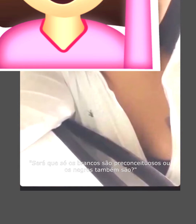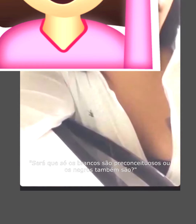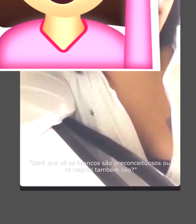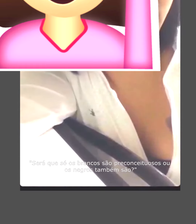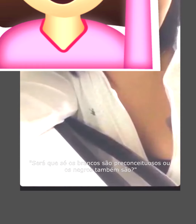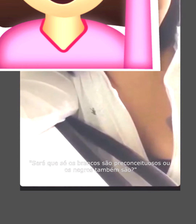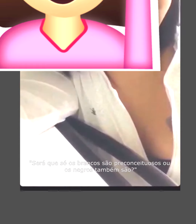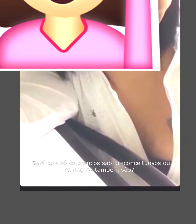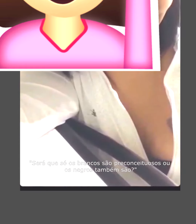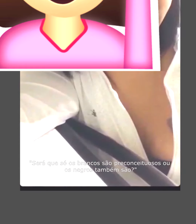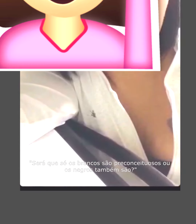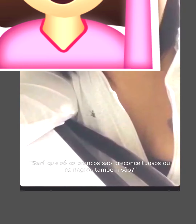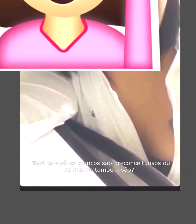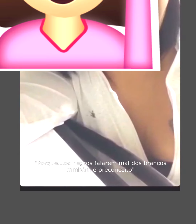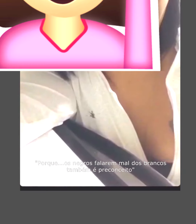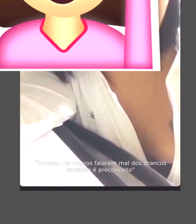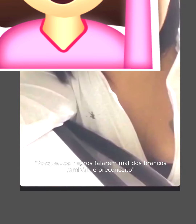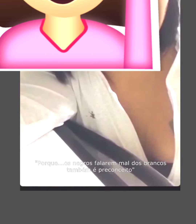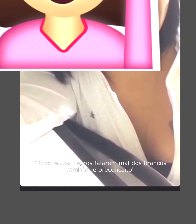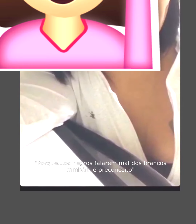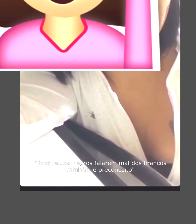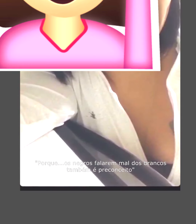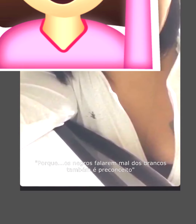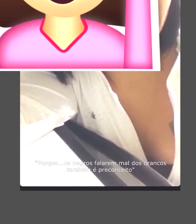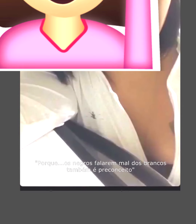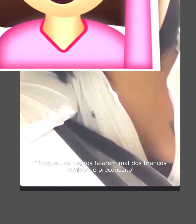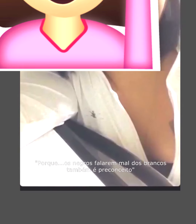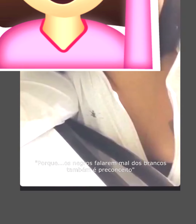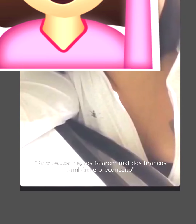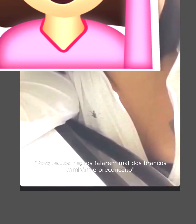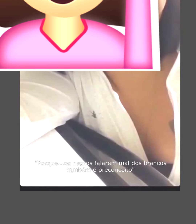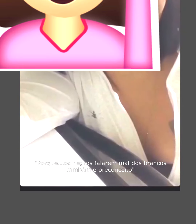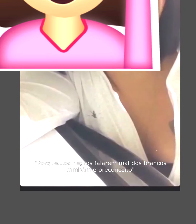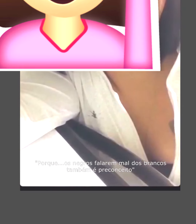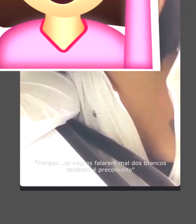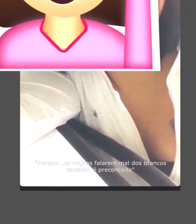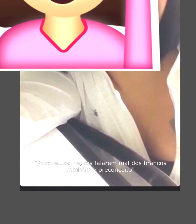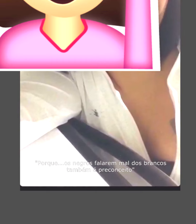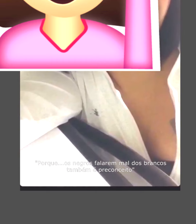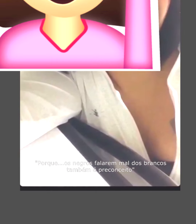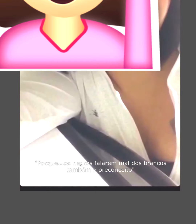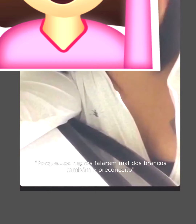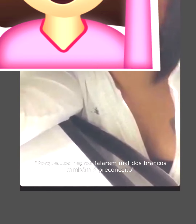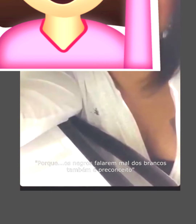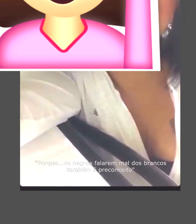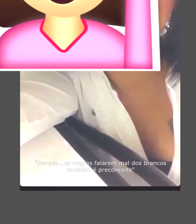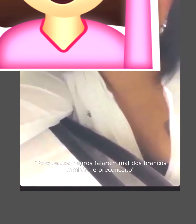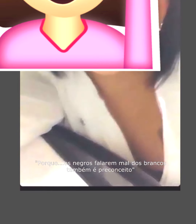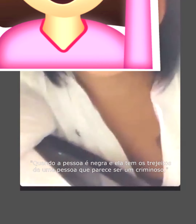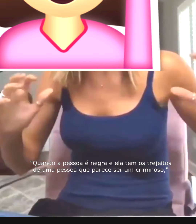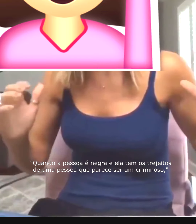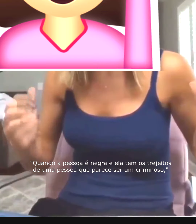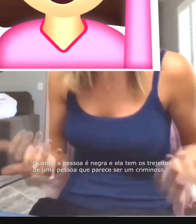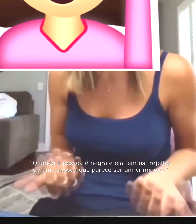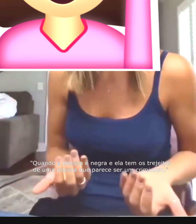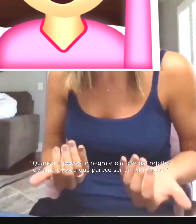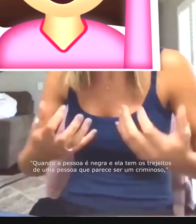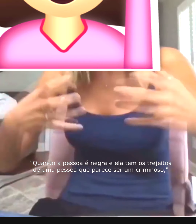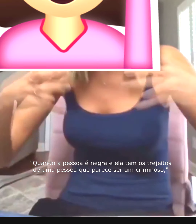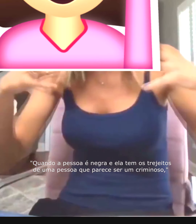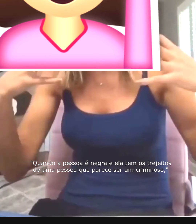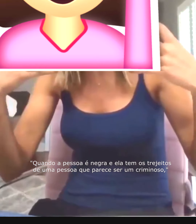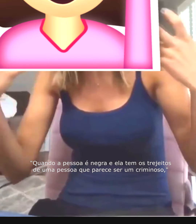ou os negros também são? Porque os negros falarem mal dos brancos é preconceito também. A pessoa é